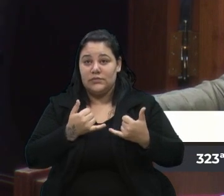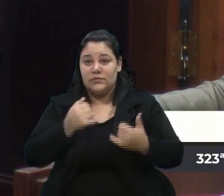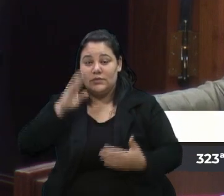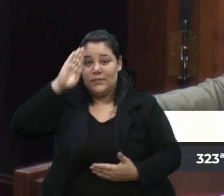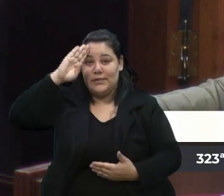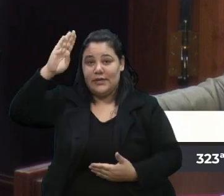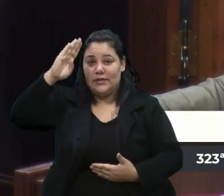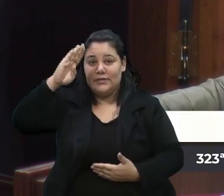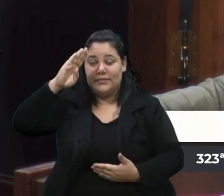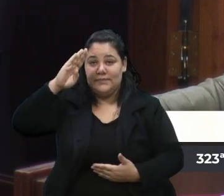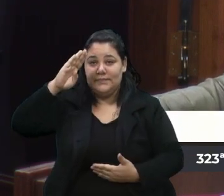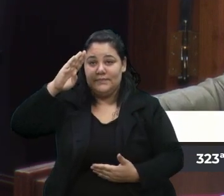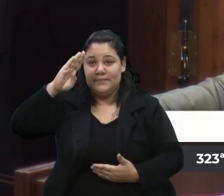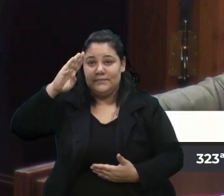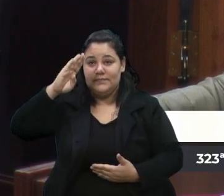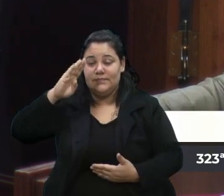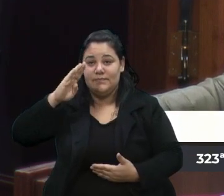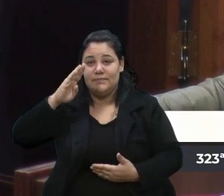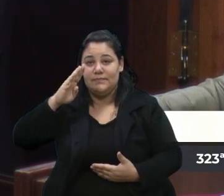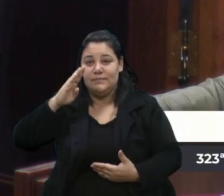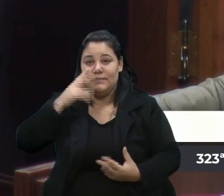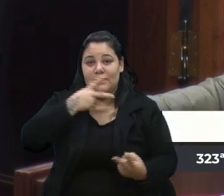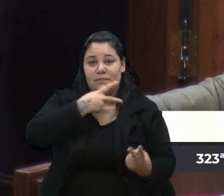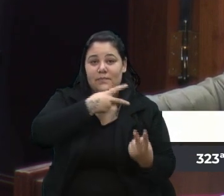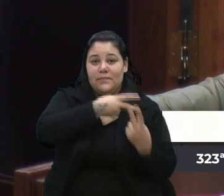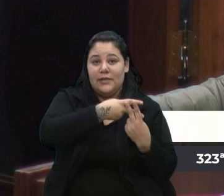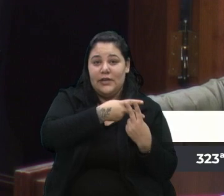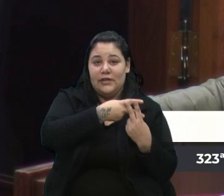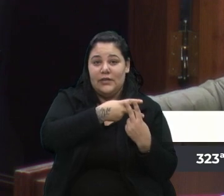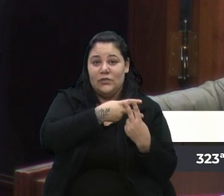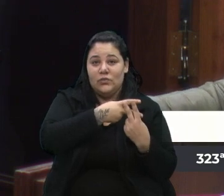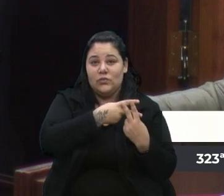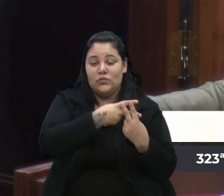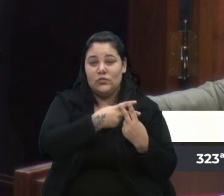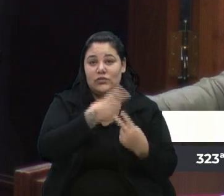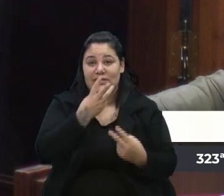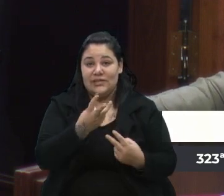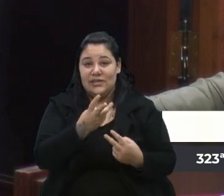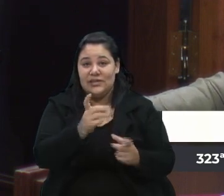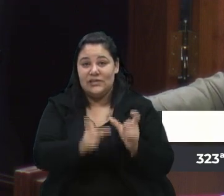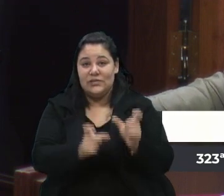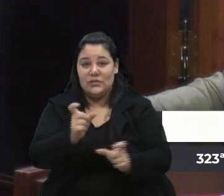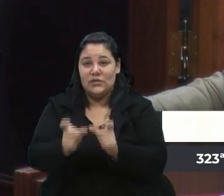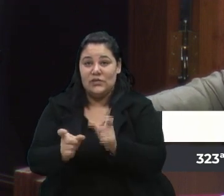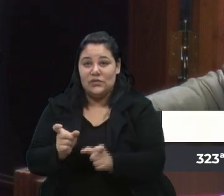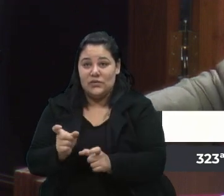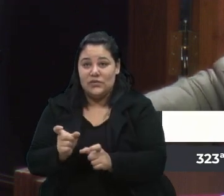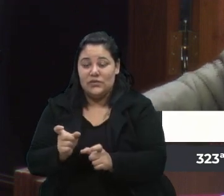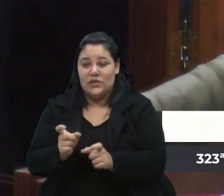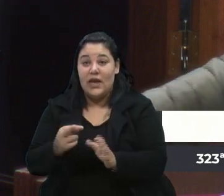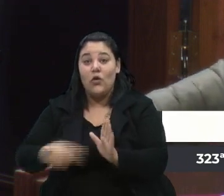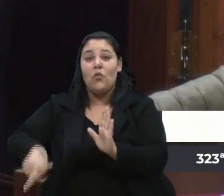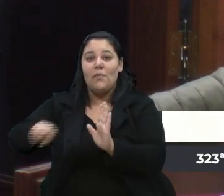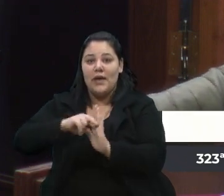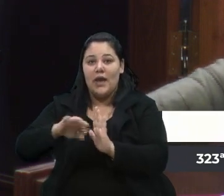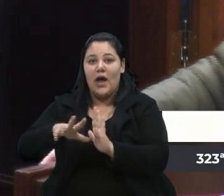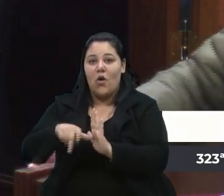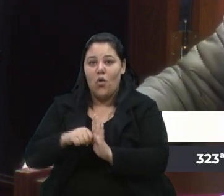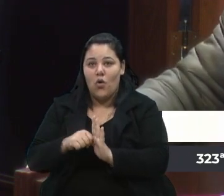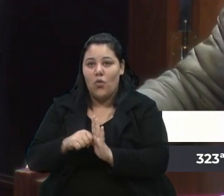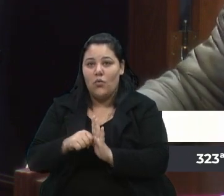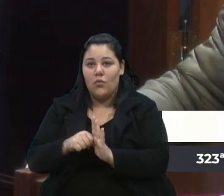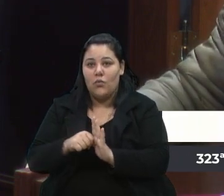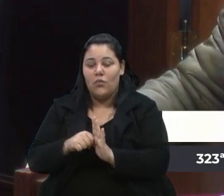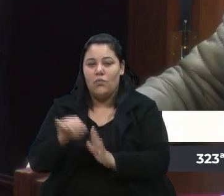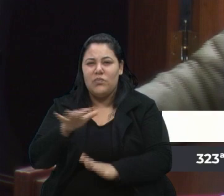prendeu 13 indivíduos né que os materiais foram recuperados na ordem de 100